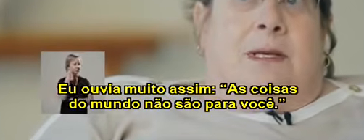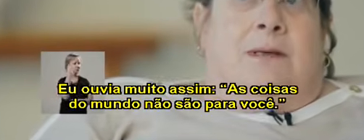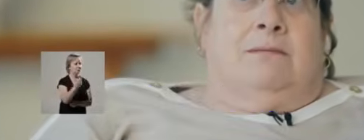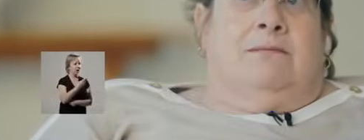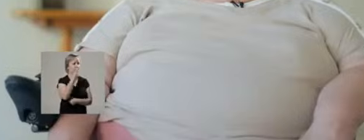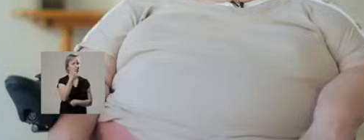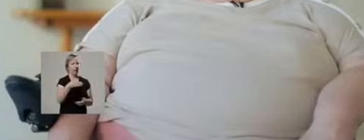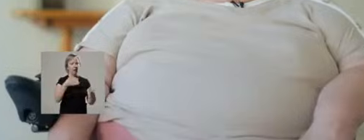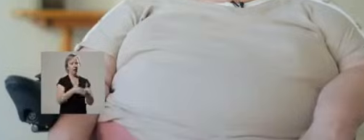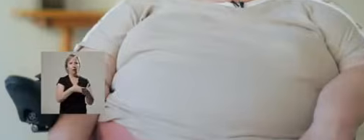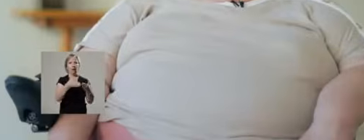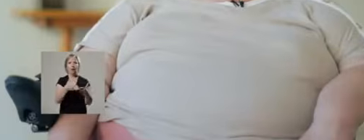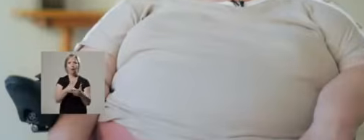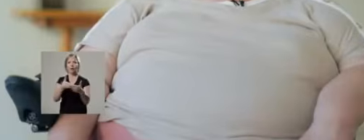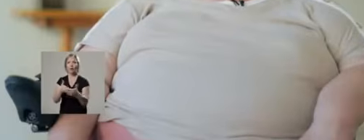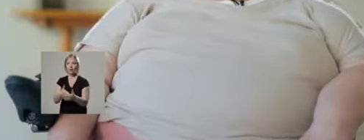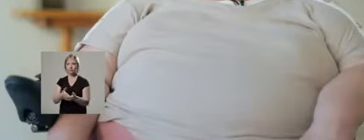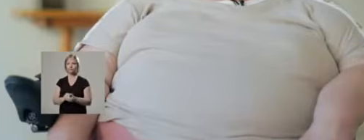para você.